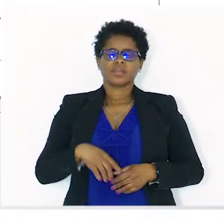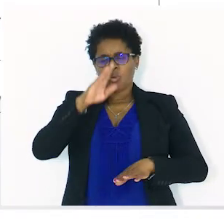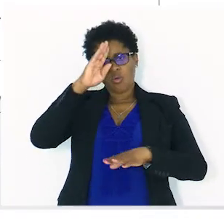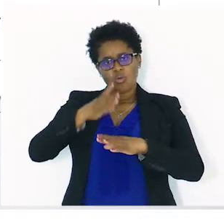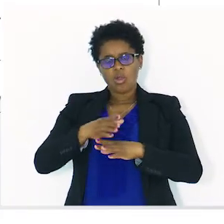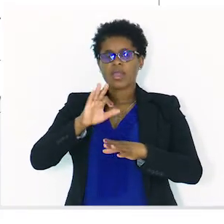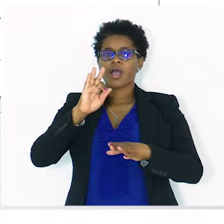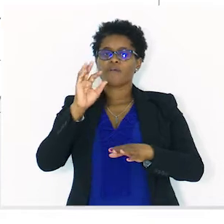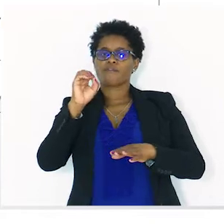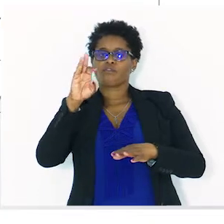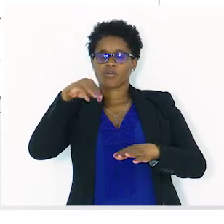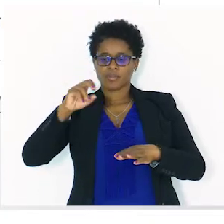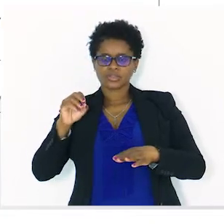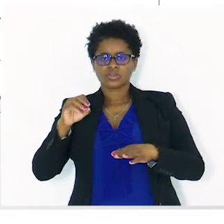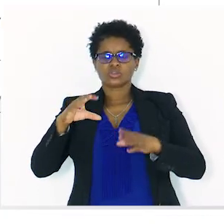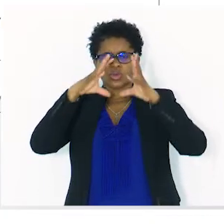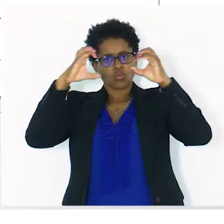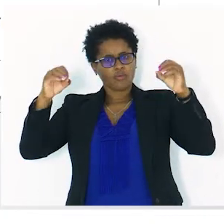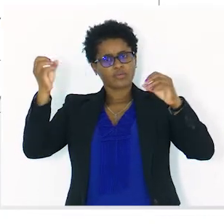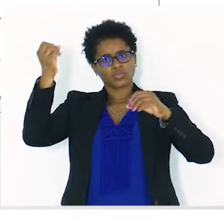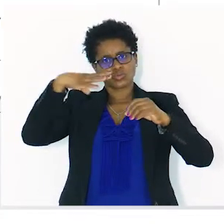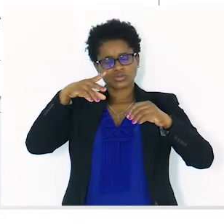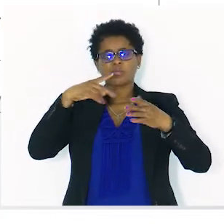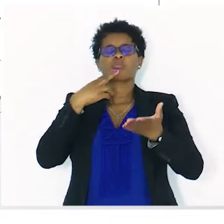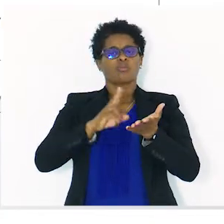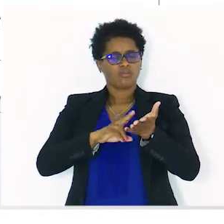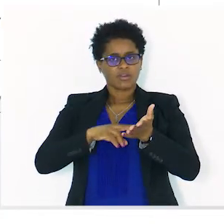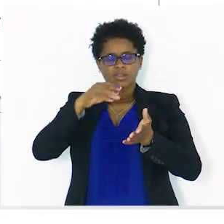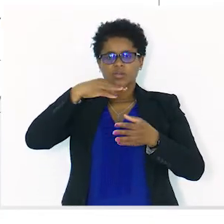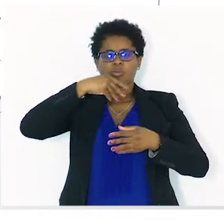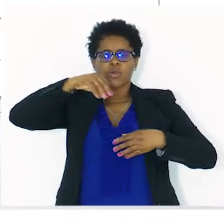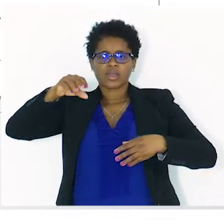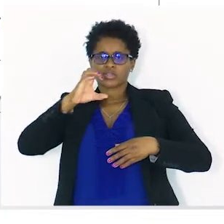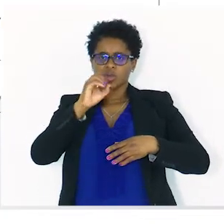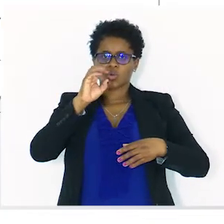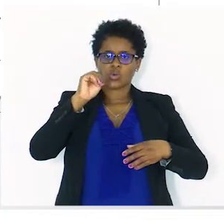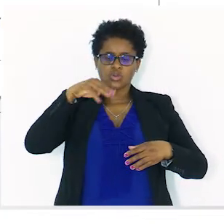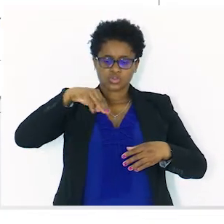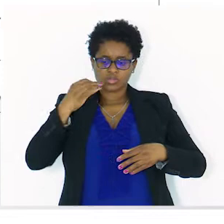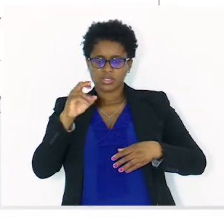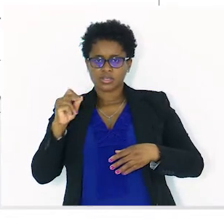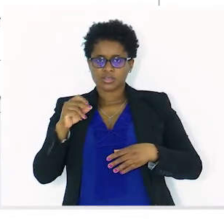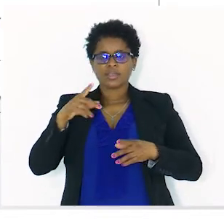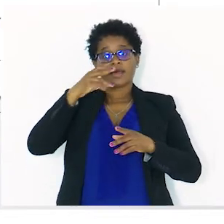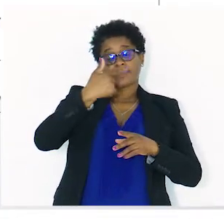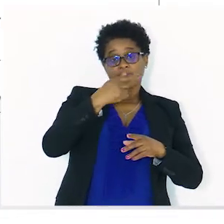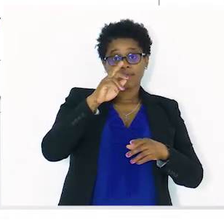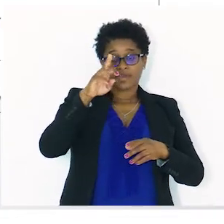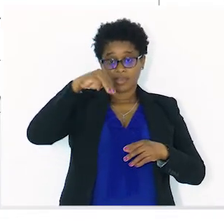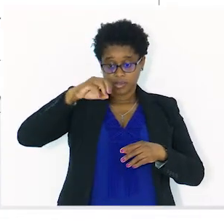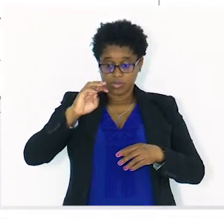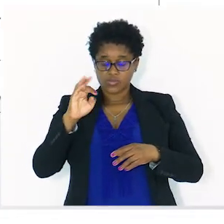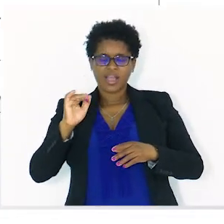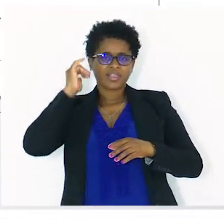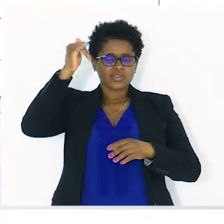Ocorre a formação de nuvens luminosas, sendo provavelmente poeiras cósmicas. Na termosfera, altitude de 700